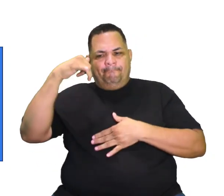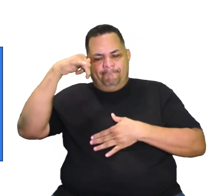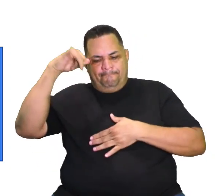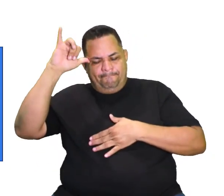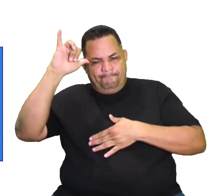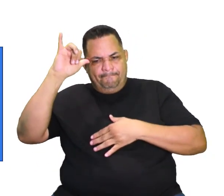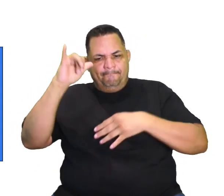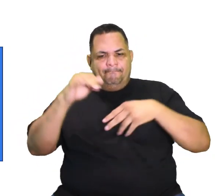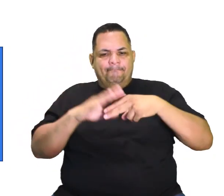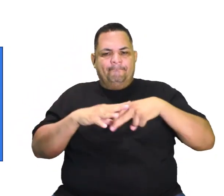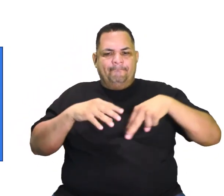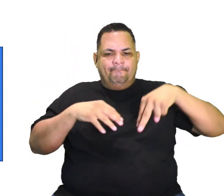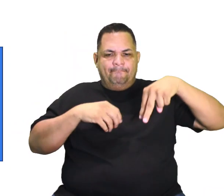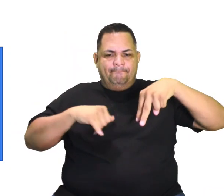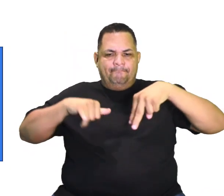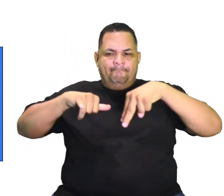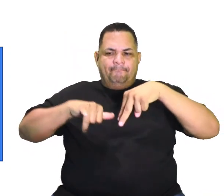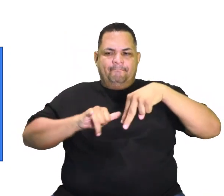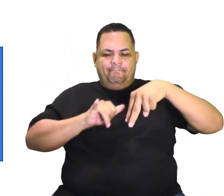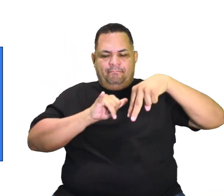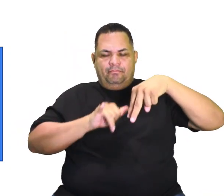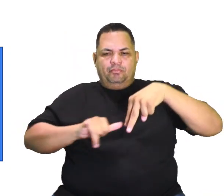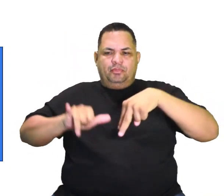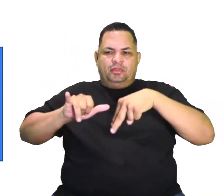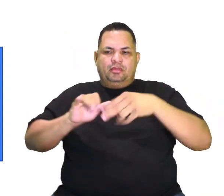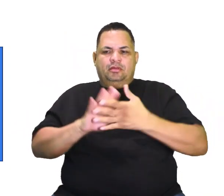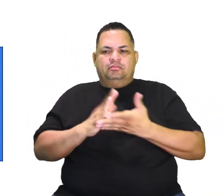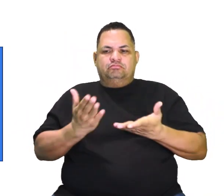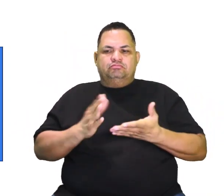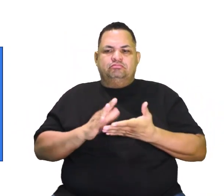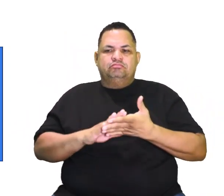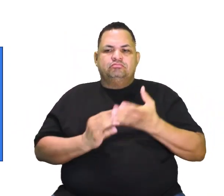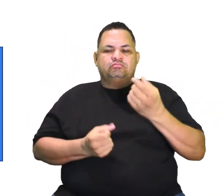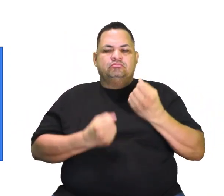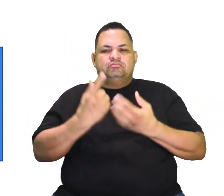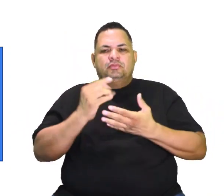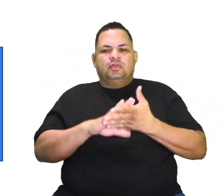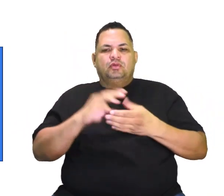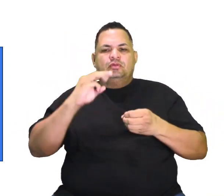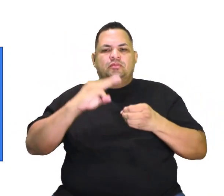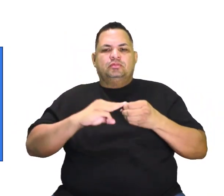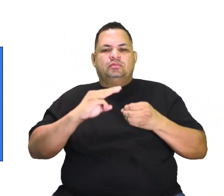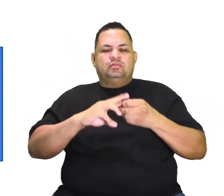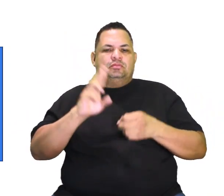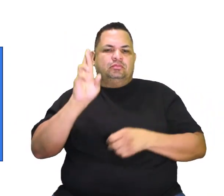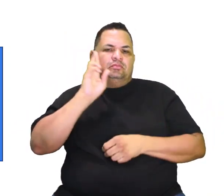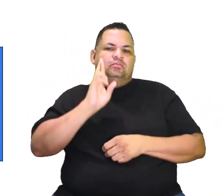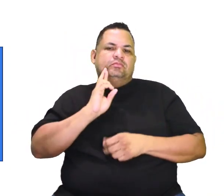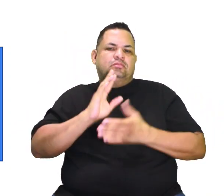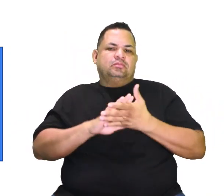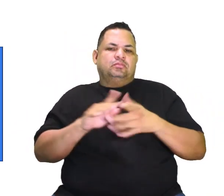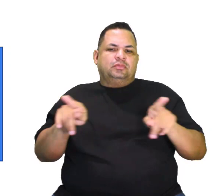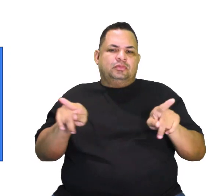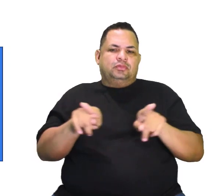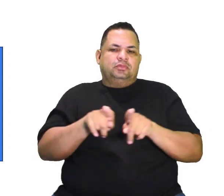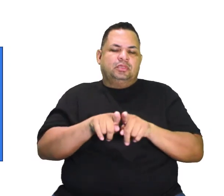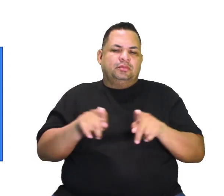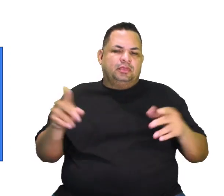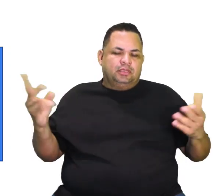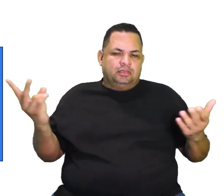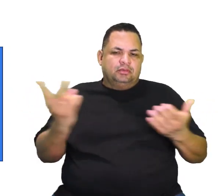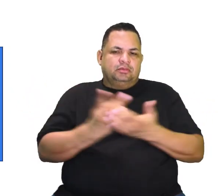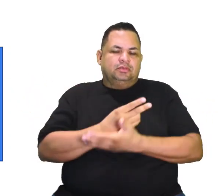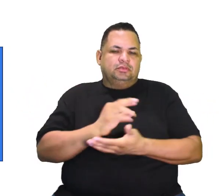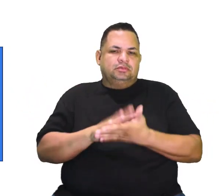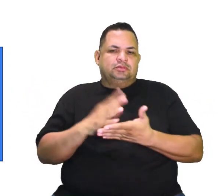boi-bumbá, que ocorrem em alguns municípios de Rondônia, Guajará-Mirim, ocorre em Porto Velho, no interior